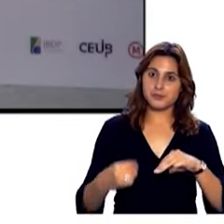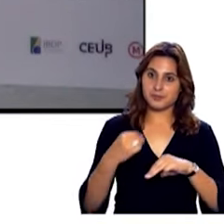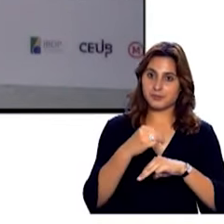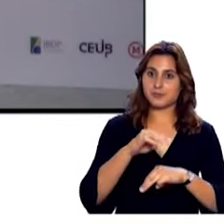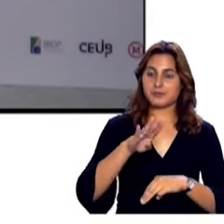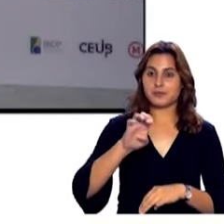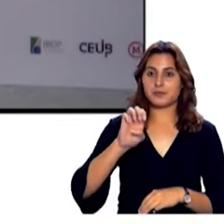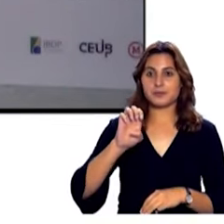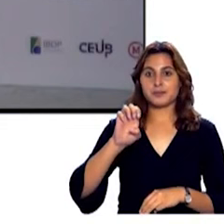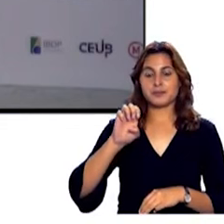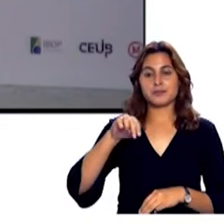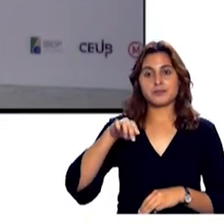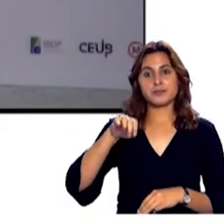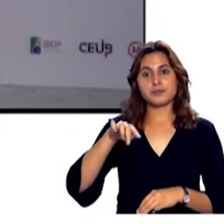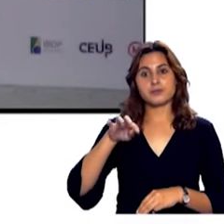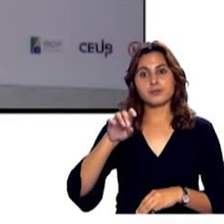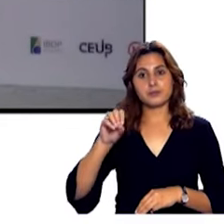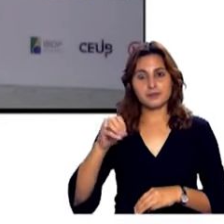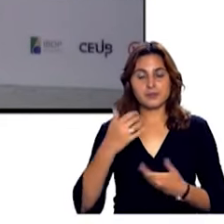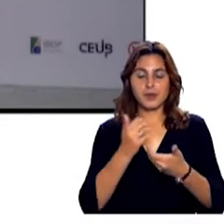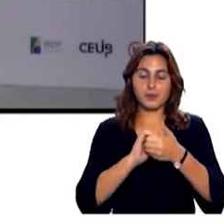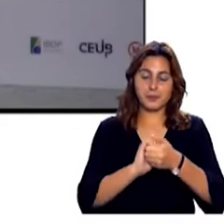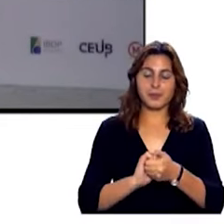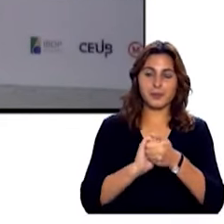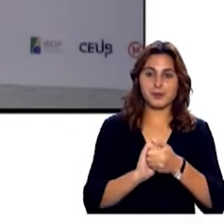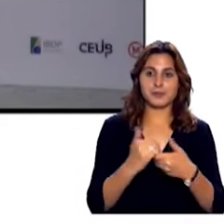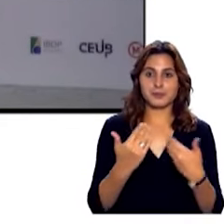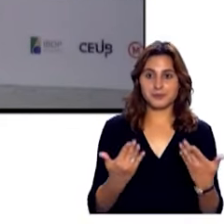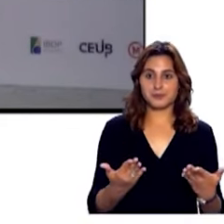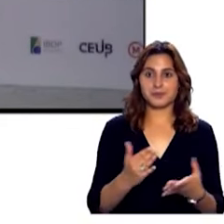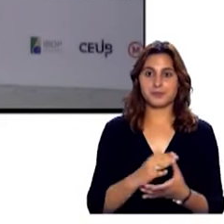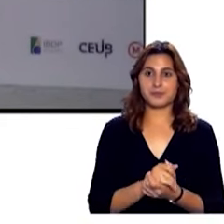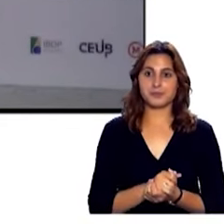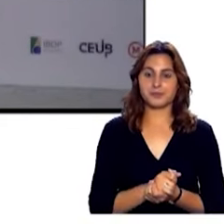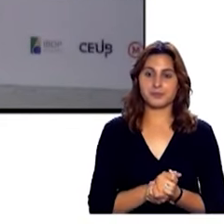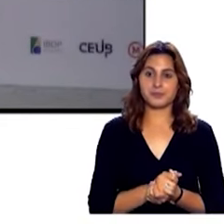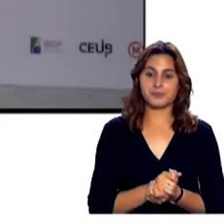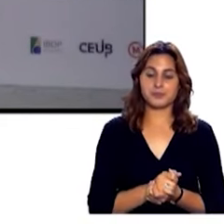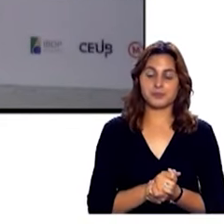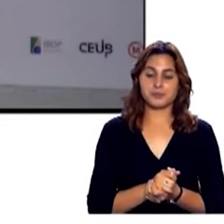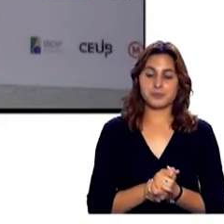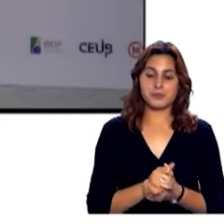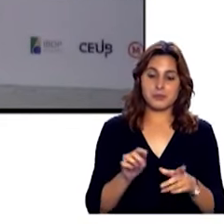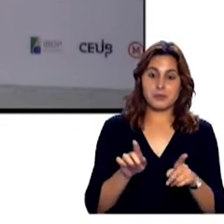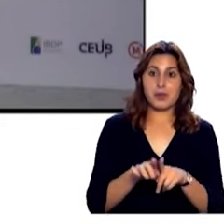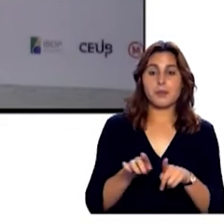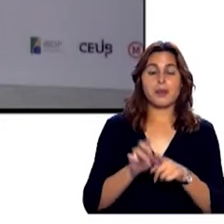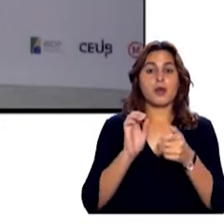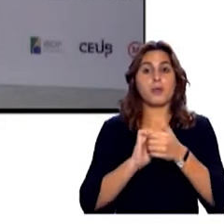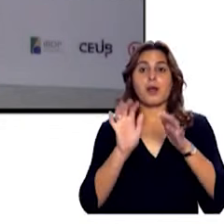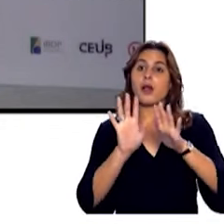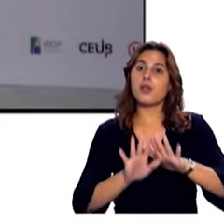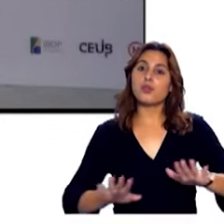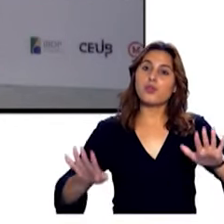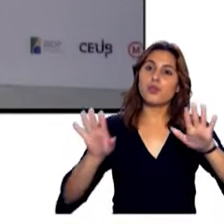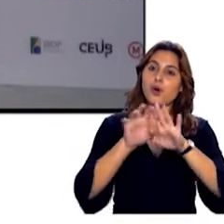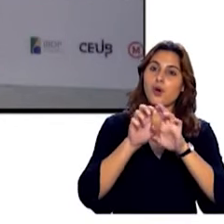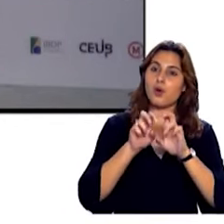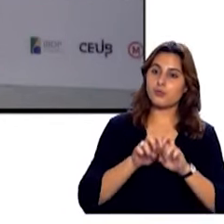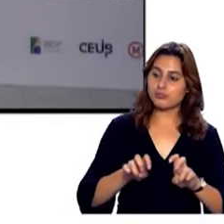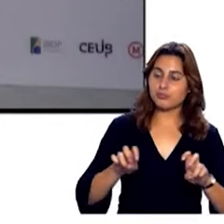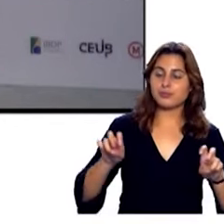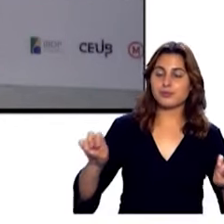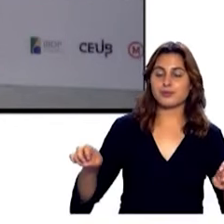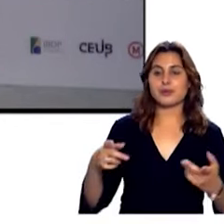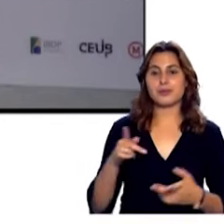queria cumprimentar a vossa excelência né Eh e na sua pessoa cumprimentar a todos os membros dessa mesa a professora Soraia